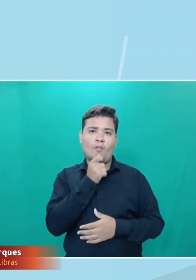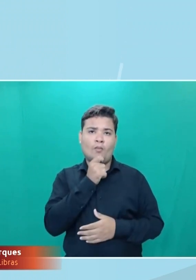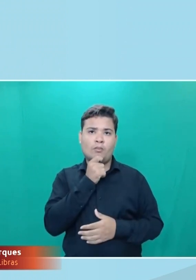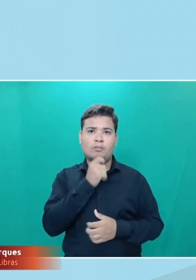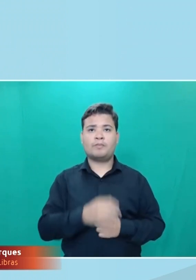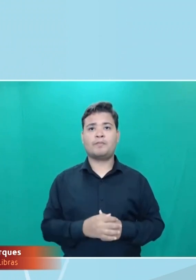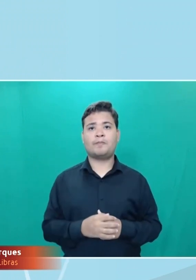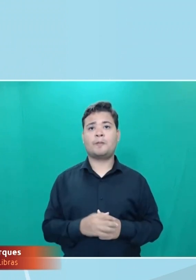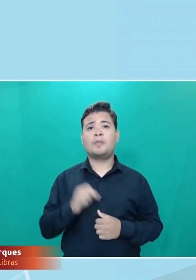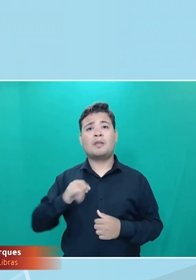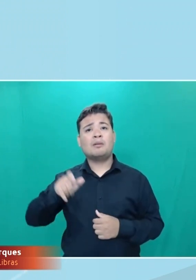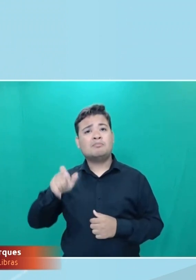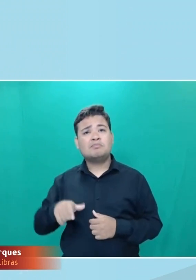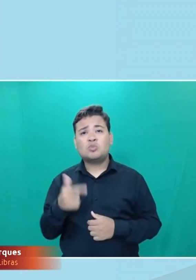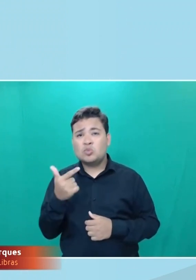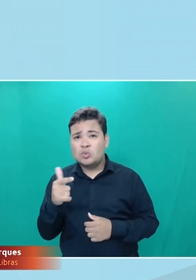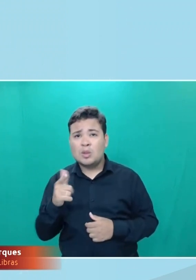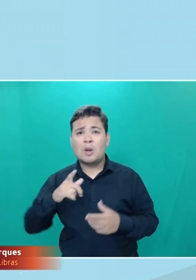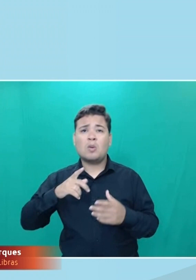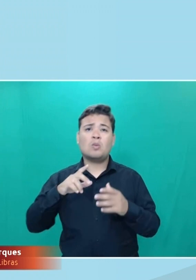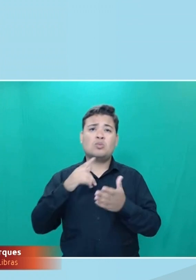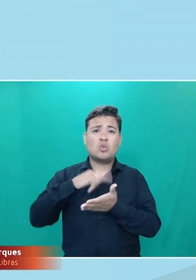pessoa não tenha perdido esses